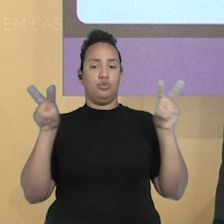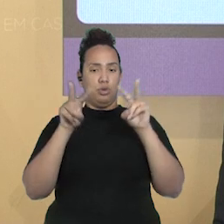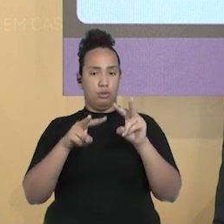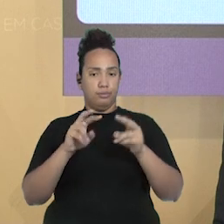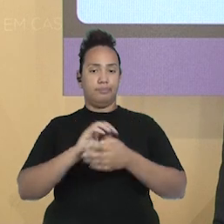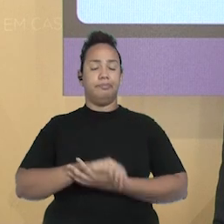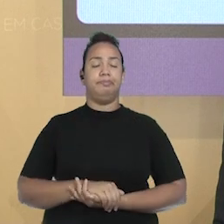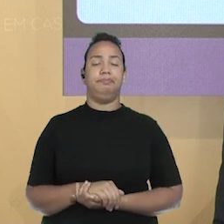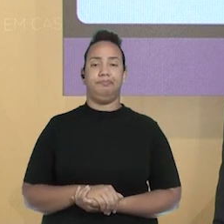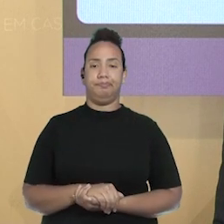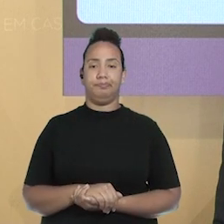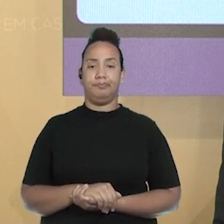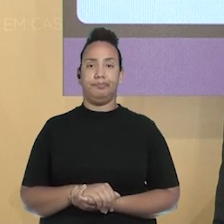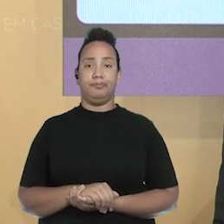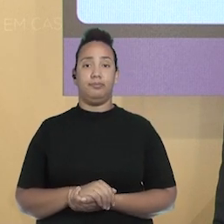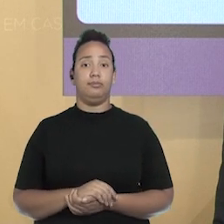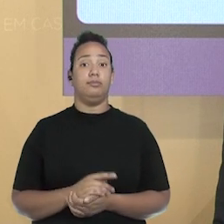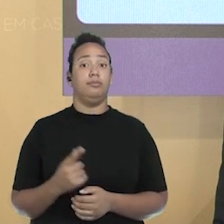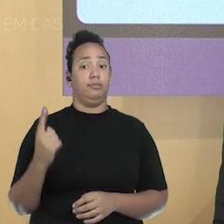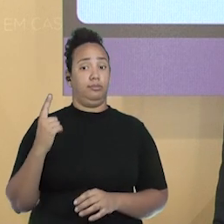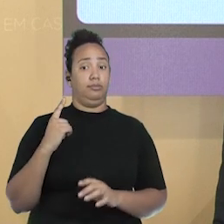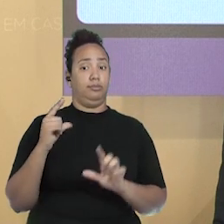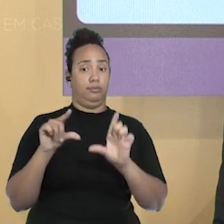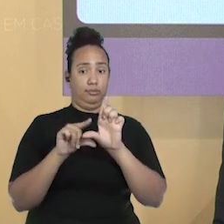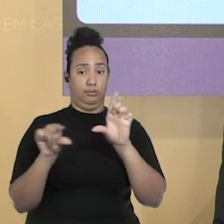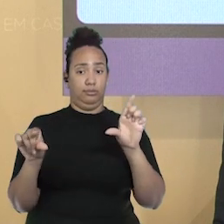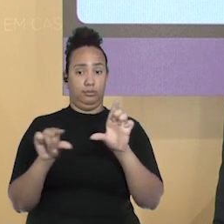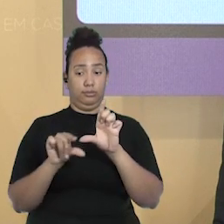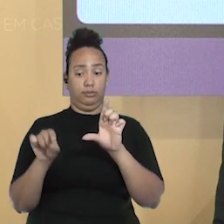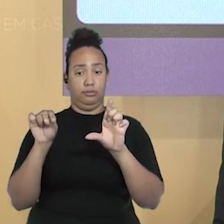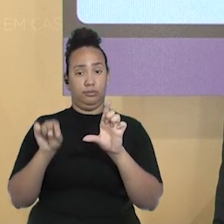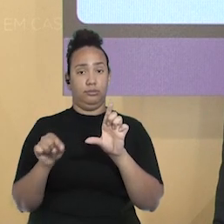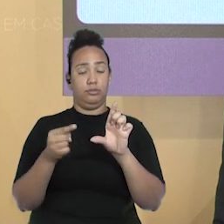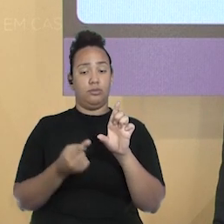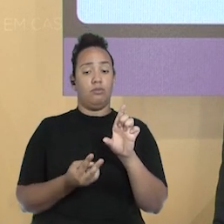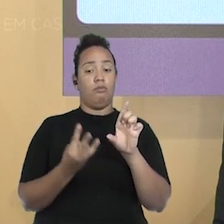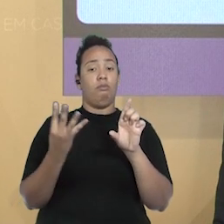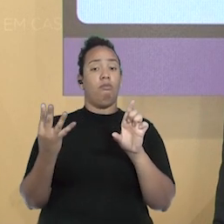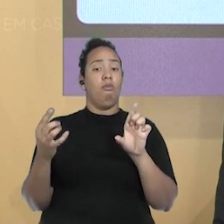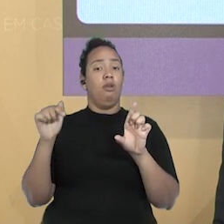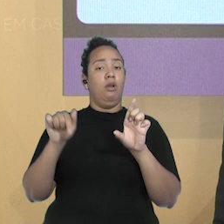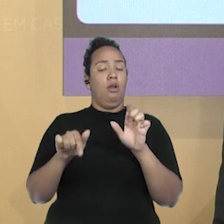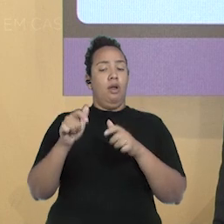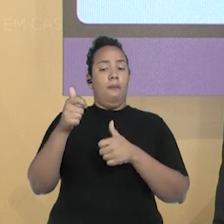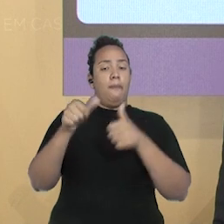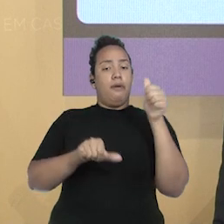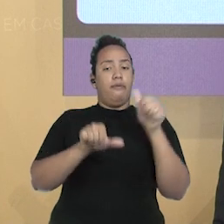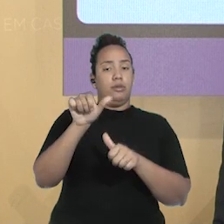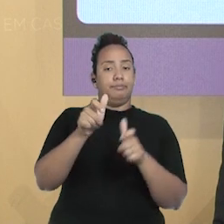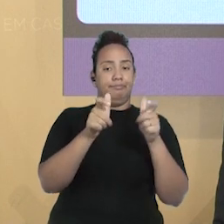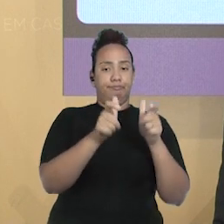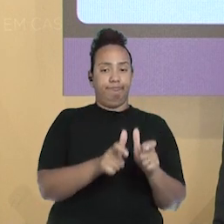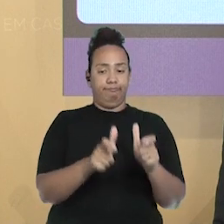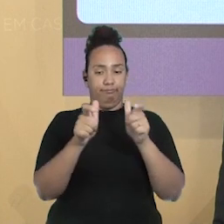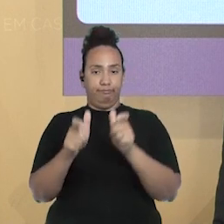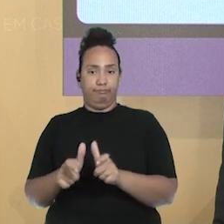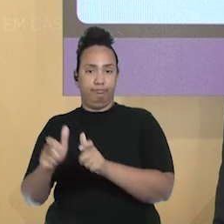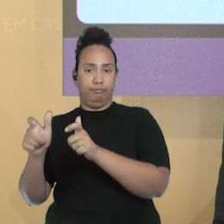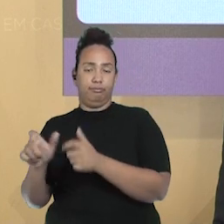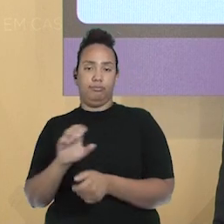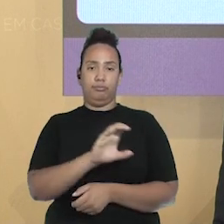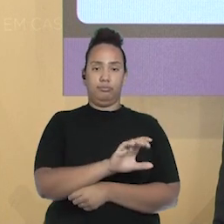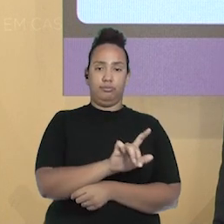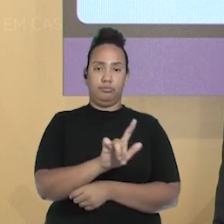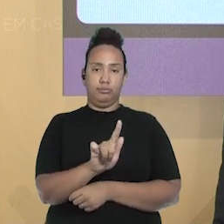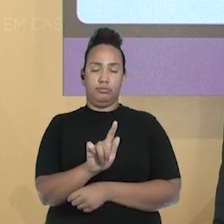E de acordo com a legenda, temos o quantitativo para avaliar dos bairros Campo Grande, Castelo Branco,